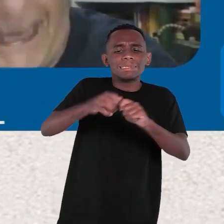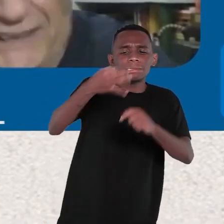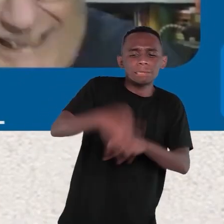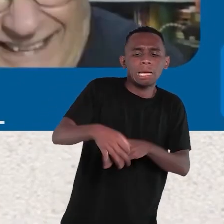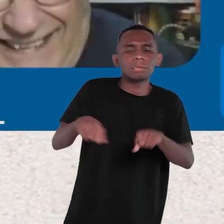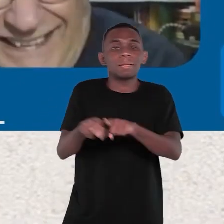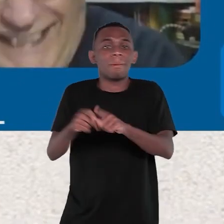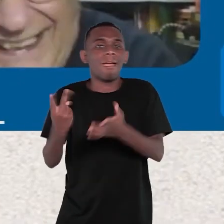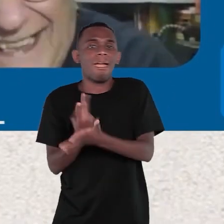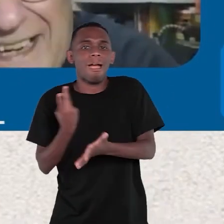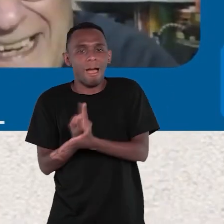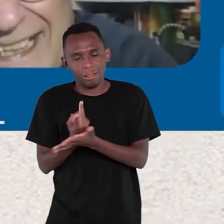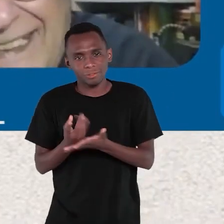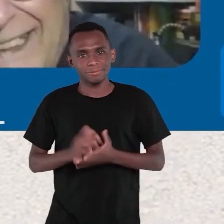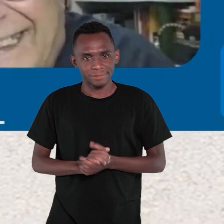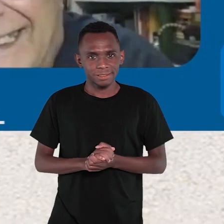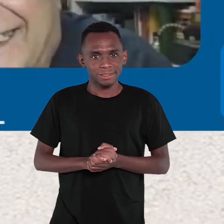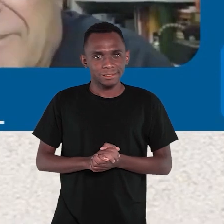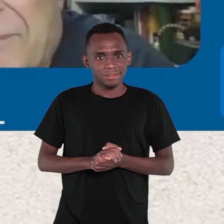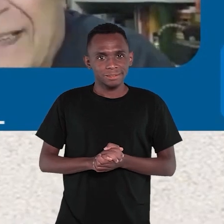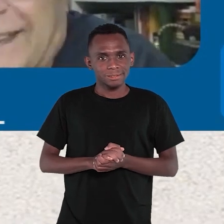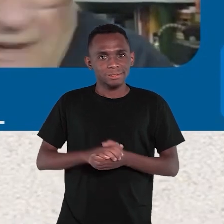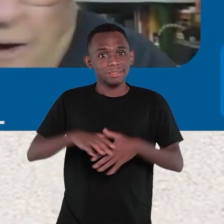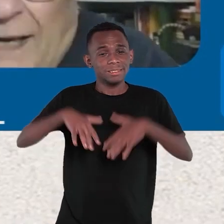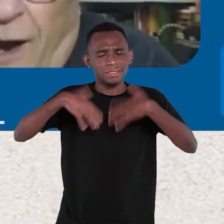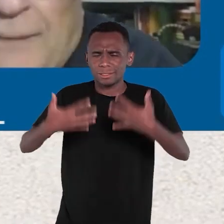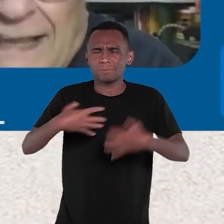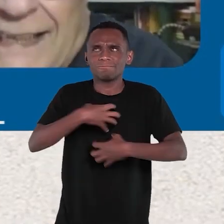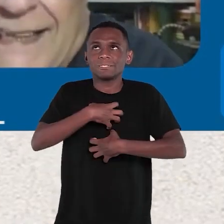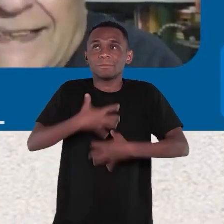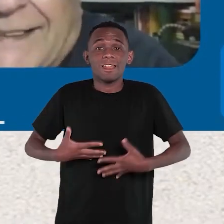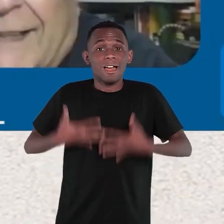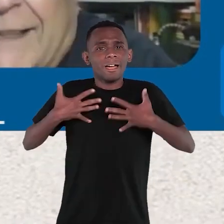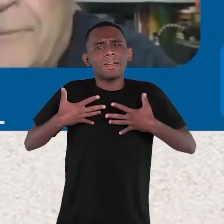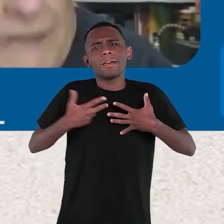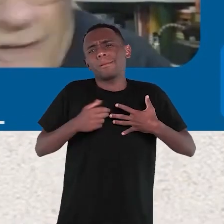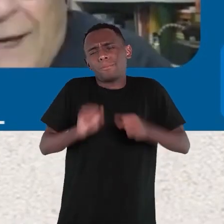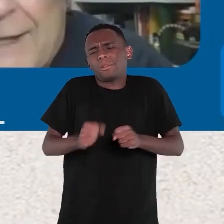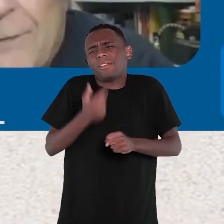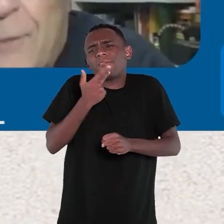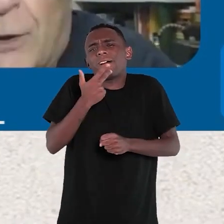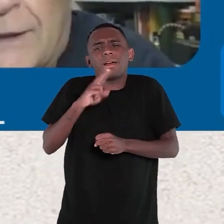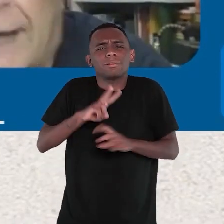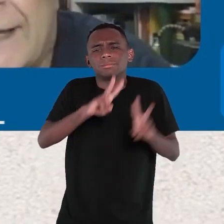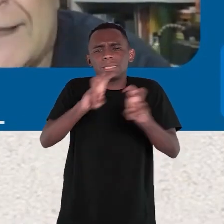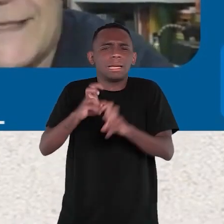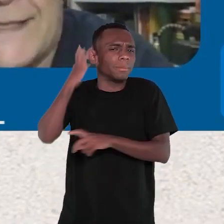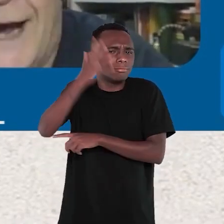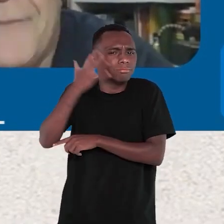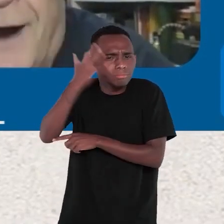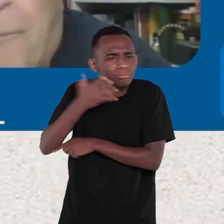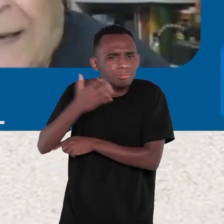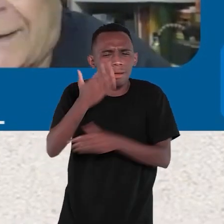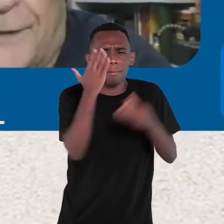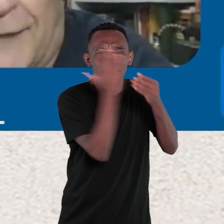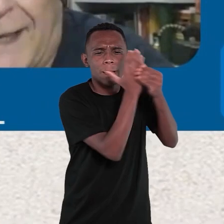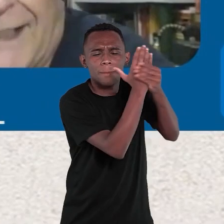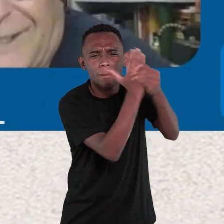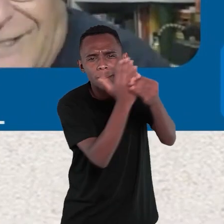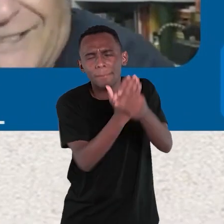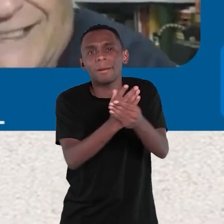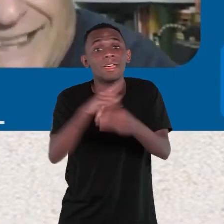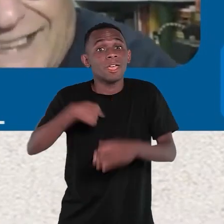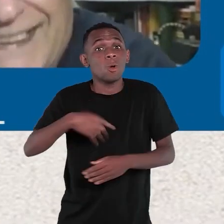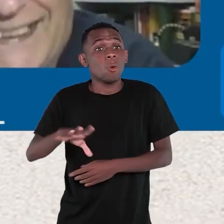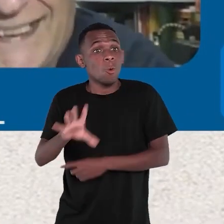Pierre usa um óculos de hastes pretas e veste uma camisa azul escuro. Ele está sentado em uma sala com diversas prateleiras de